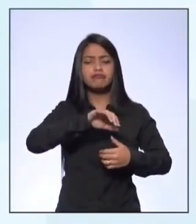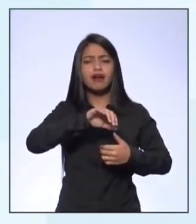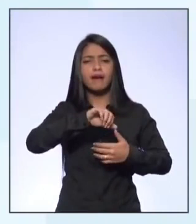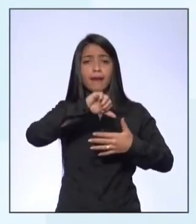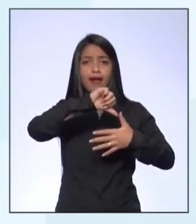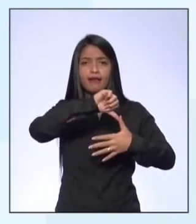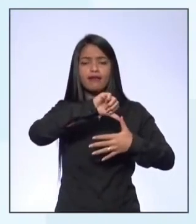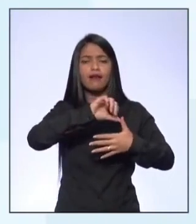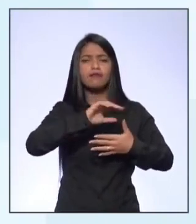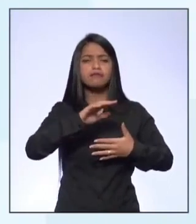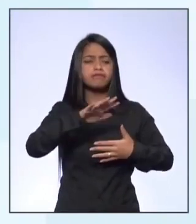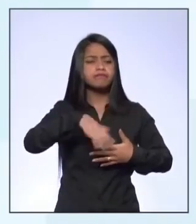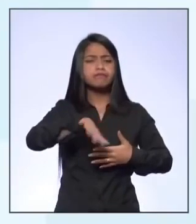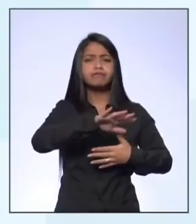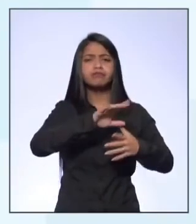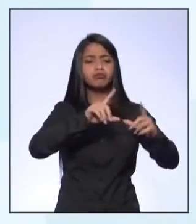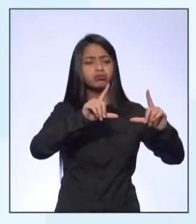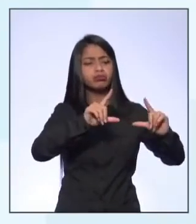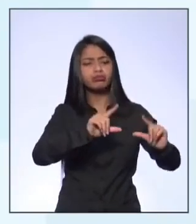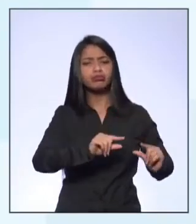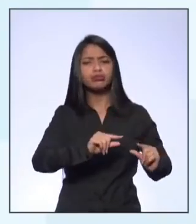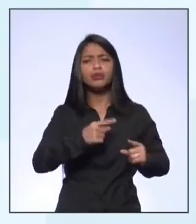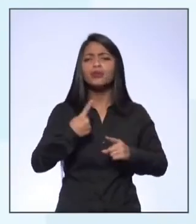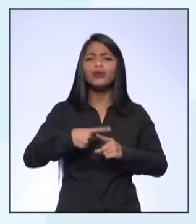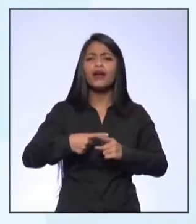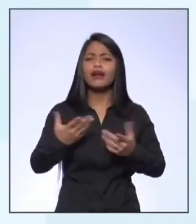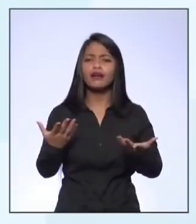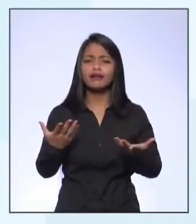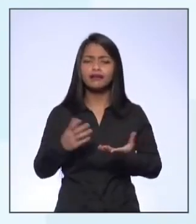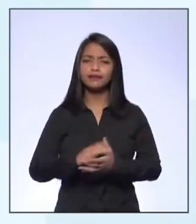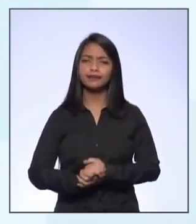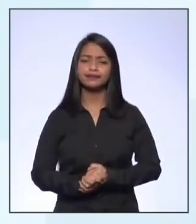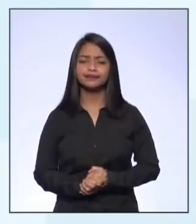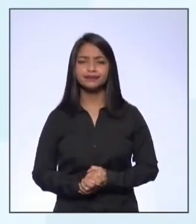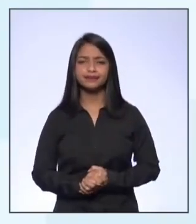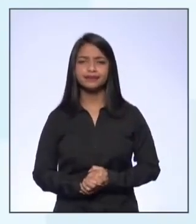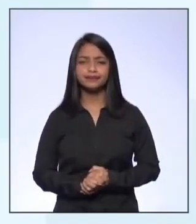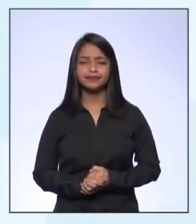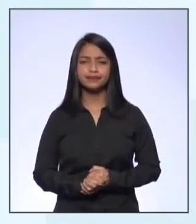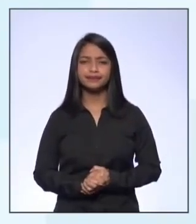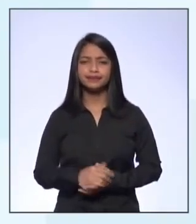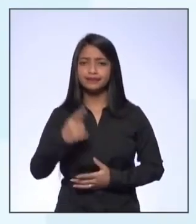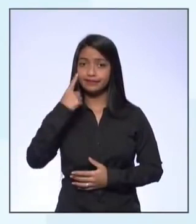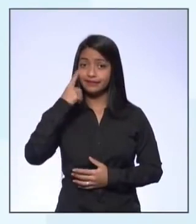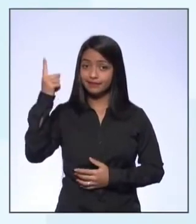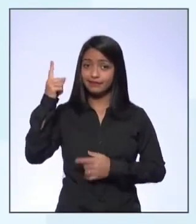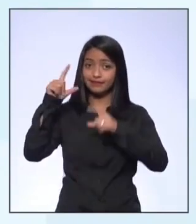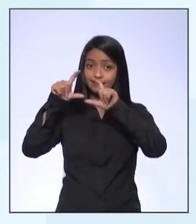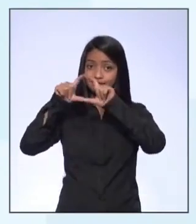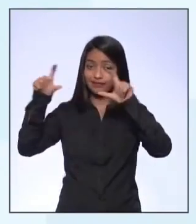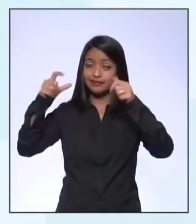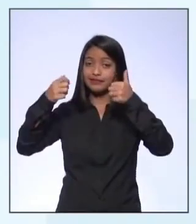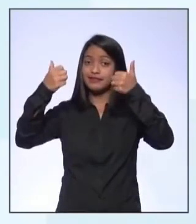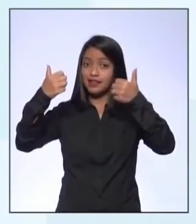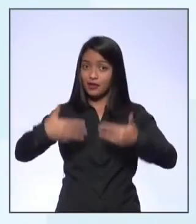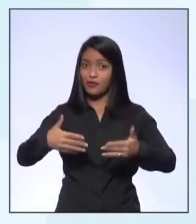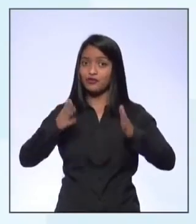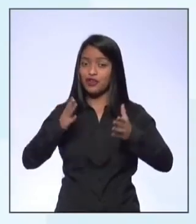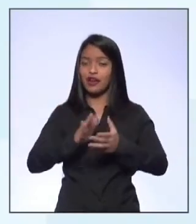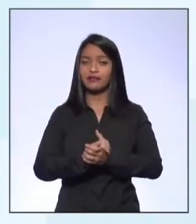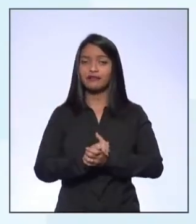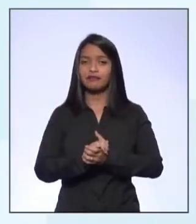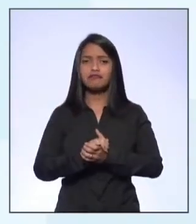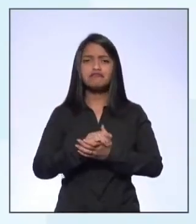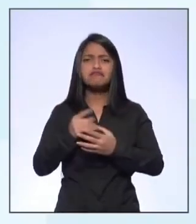das civilizações indígenas na América Espanhola. Conforme o texto acima, quais